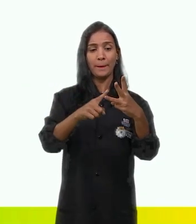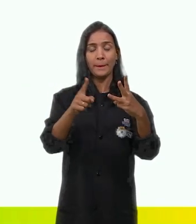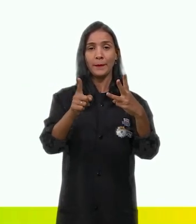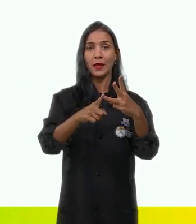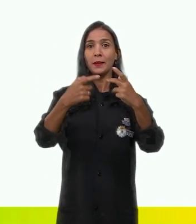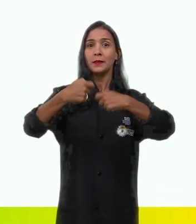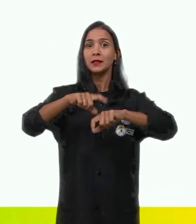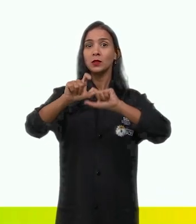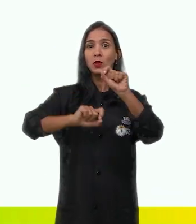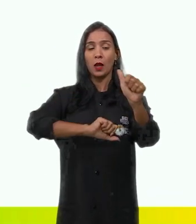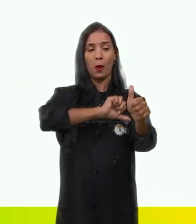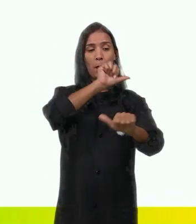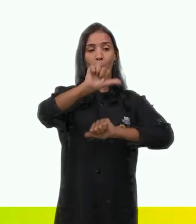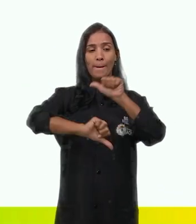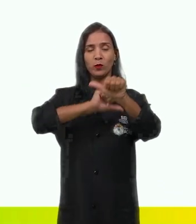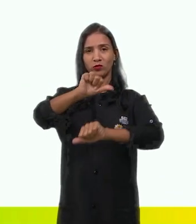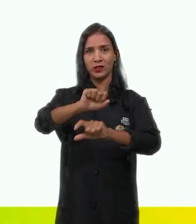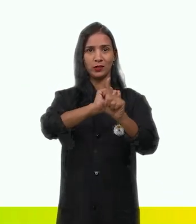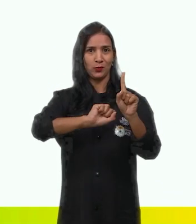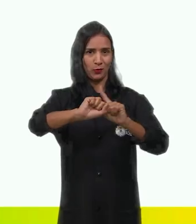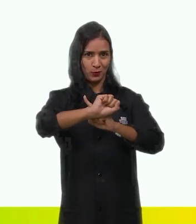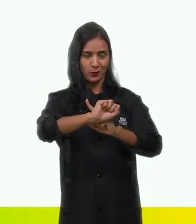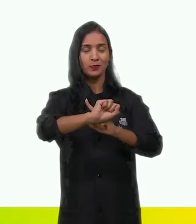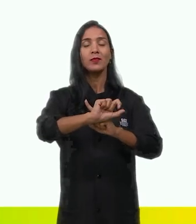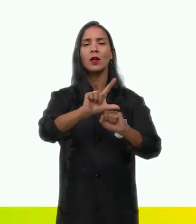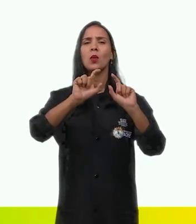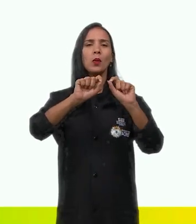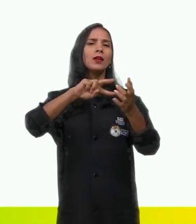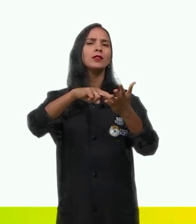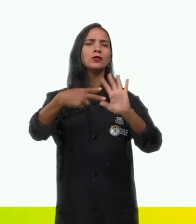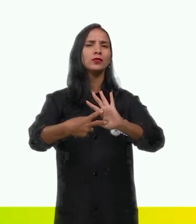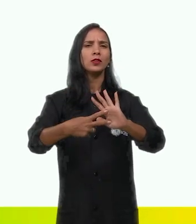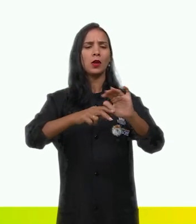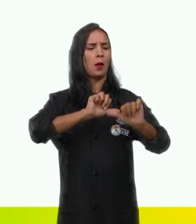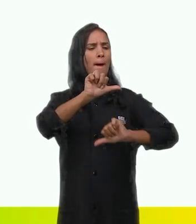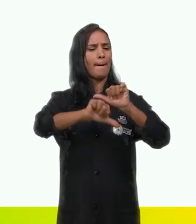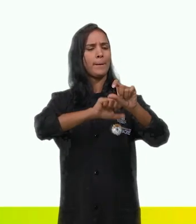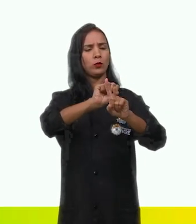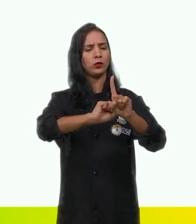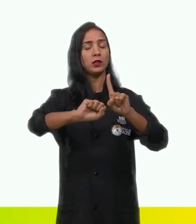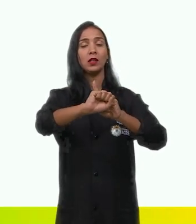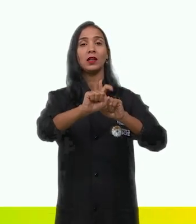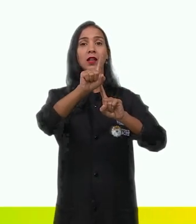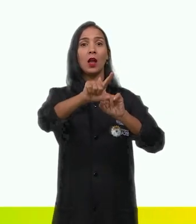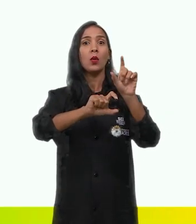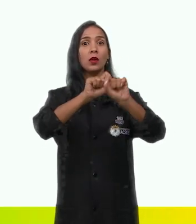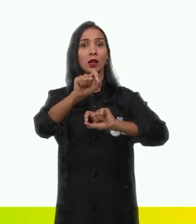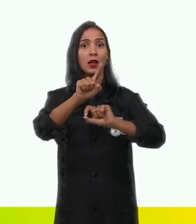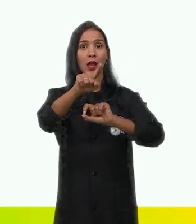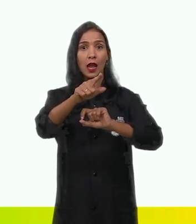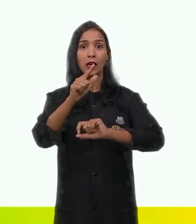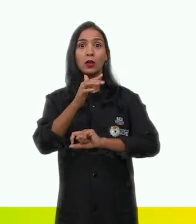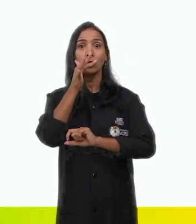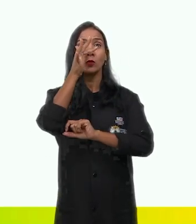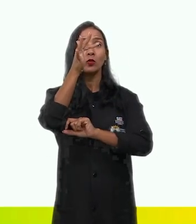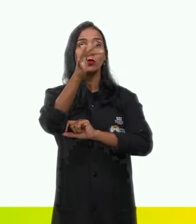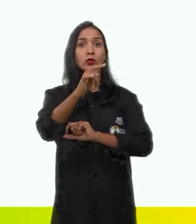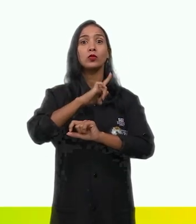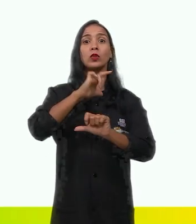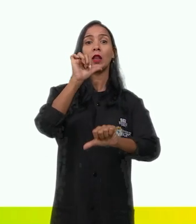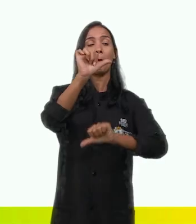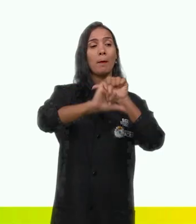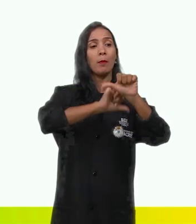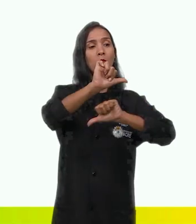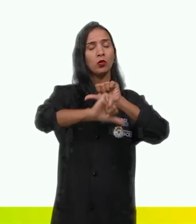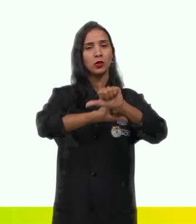transformação social. O que é isso? É uma transformação que resulta aí em mudanças duradouras para a